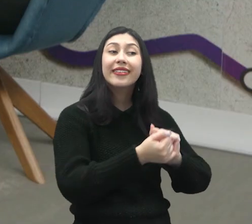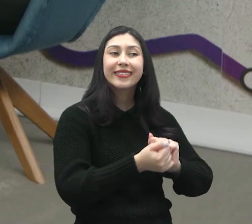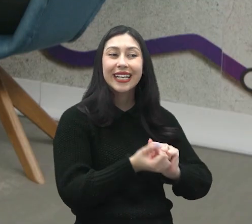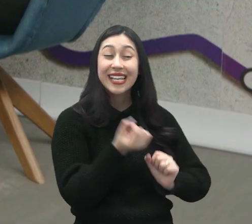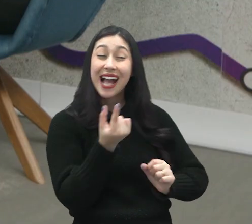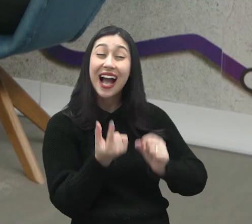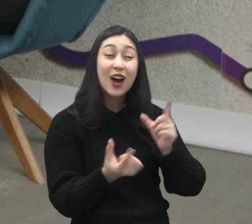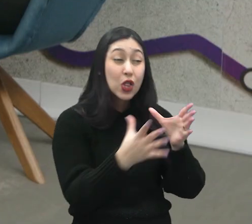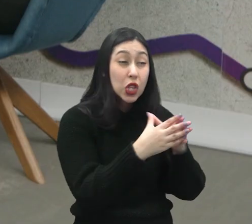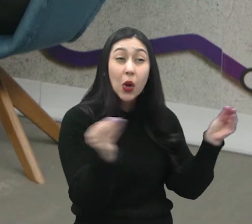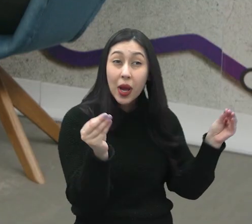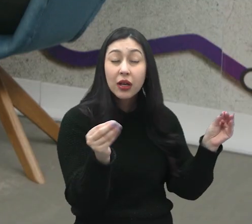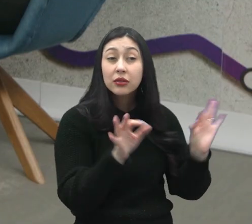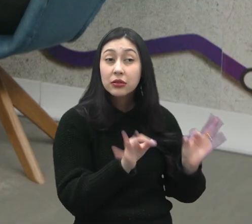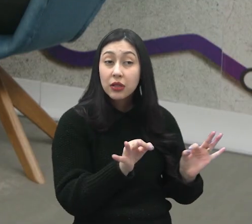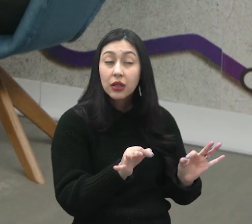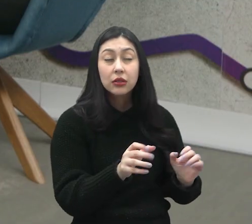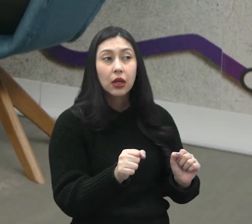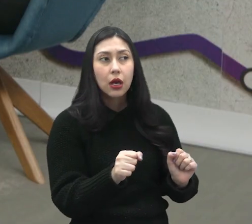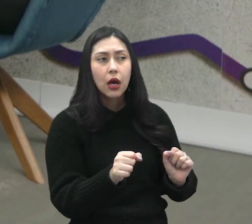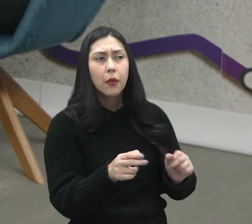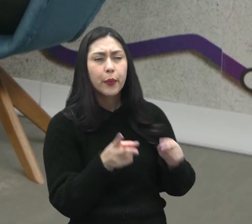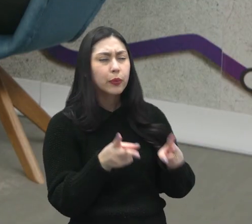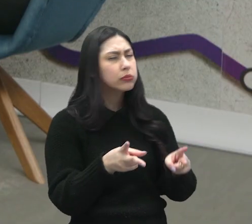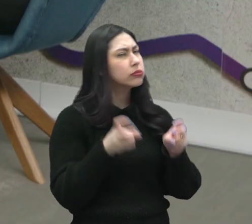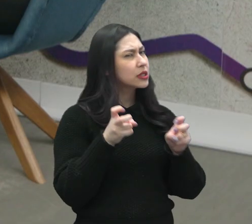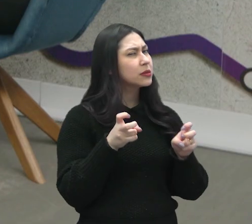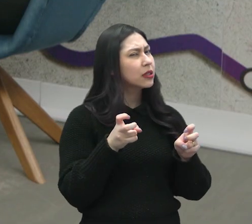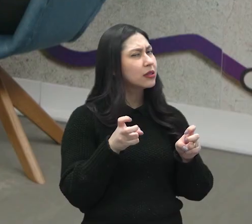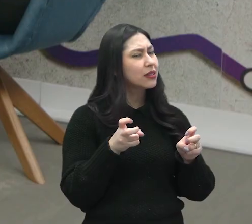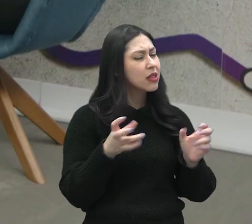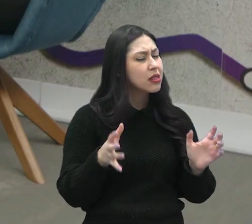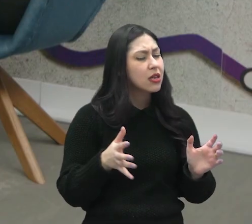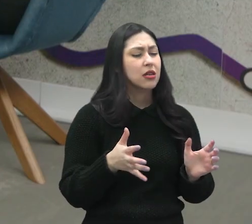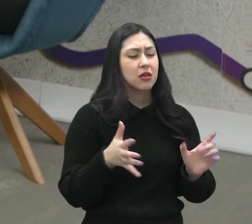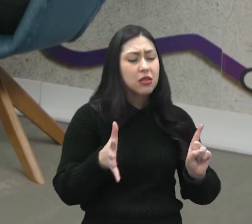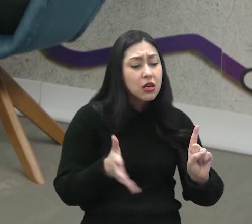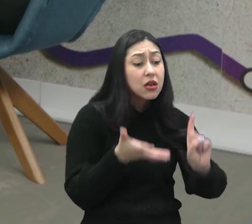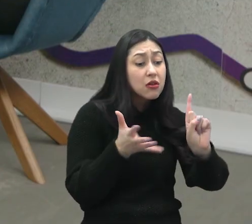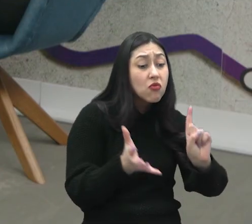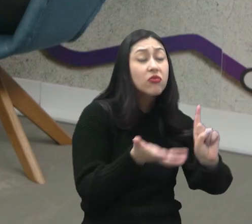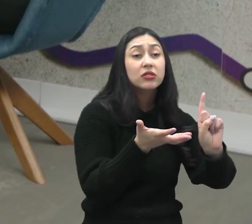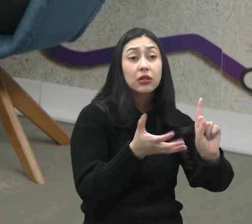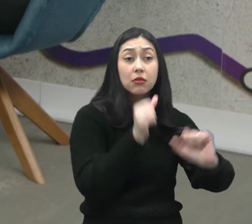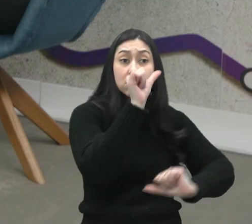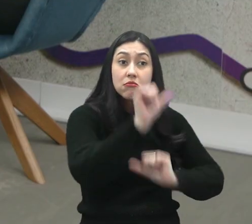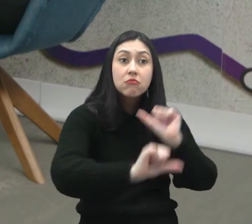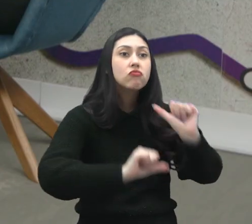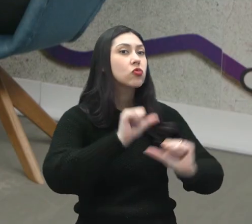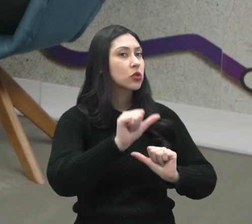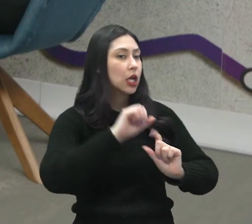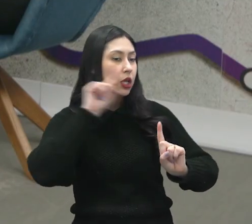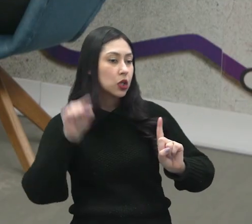sumindo. Você tem percebido que esse fator também tem influenciado as pessoas na busca pela mudança, por